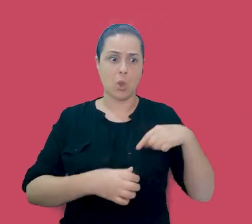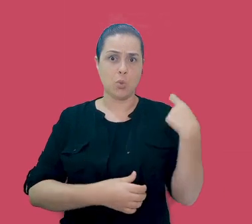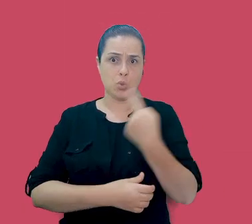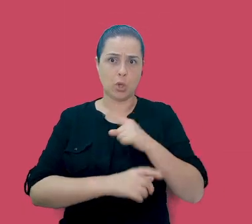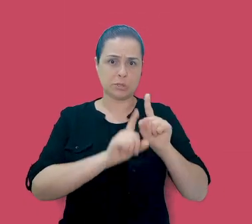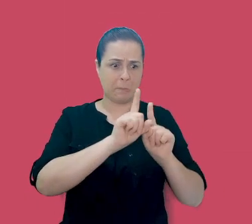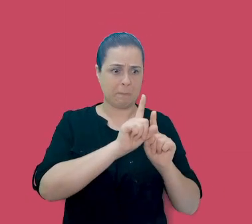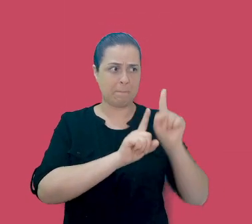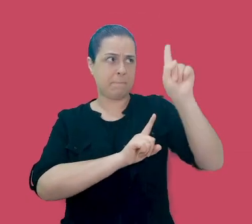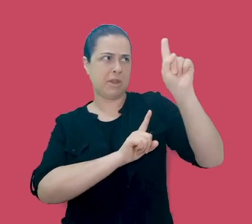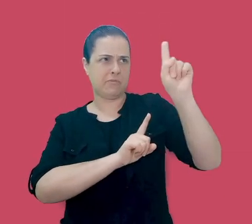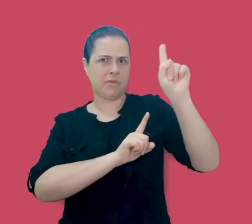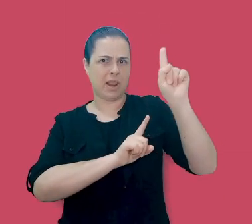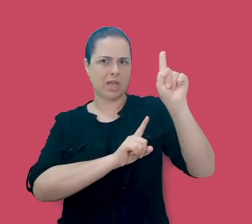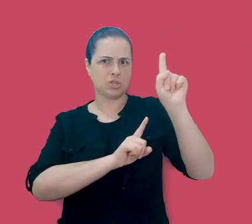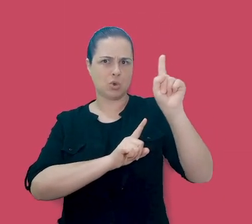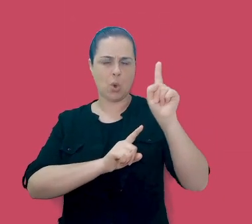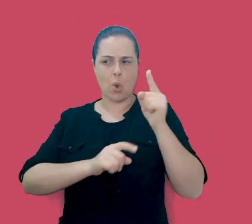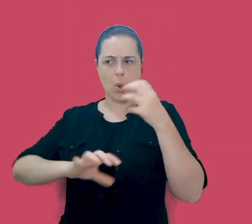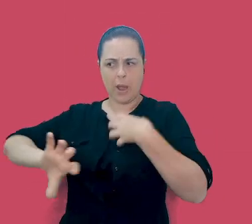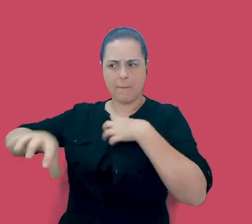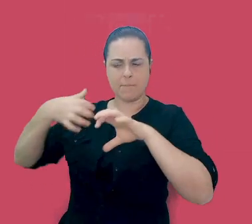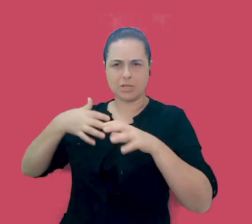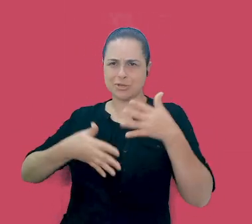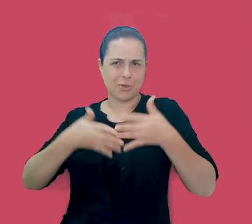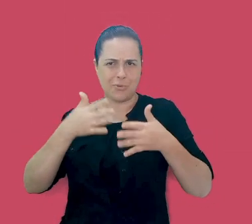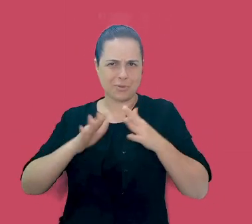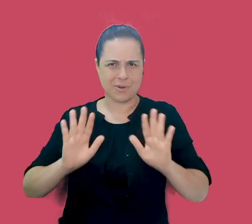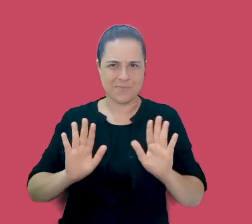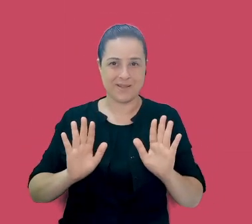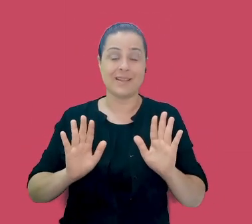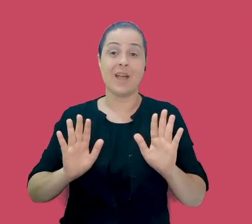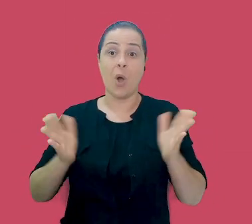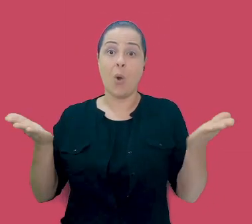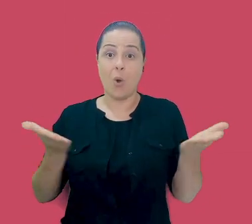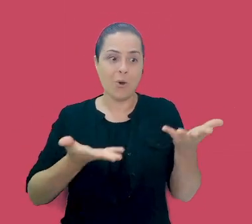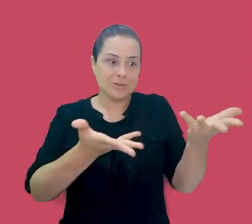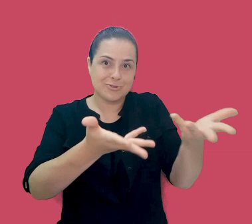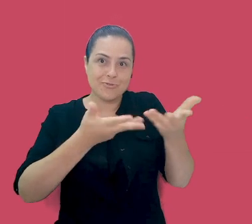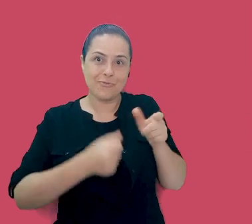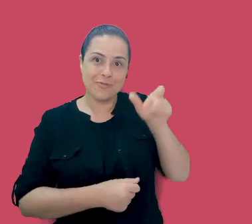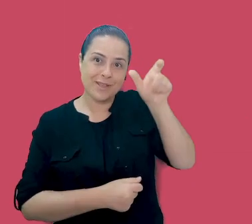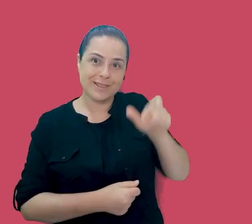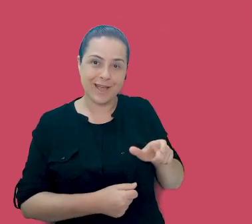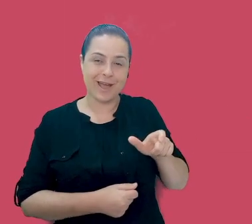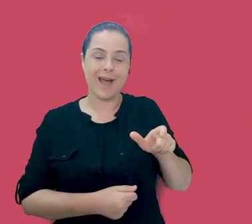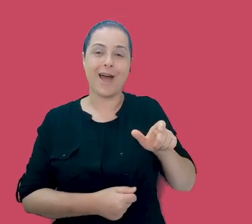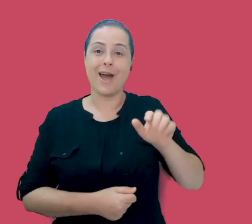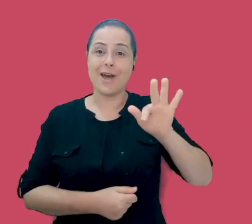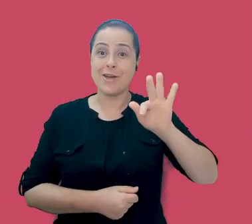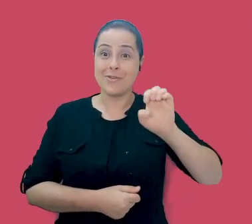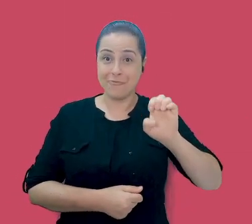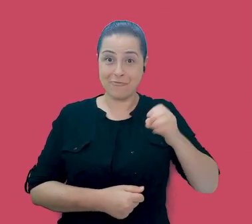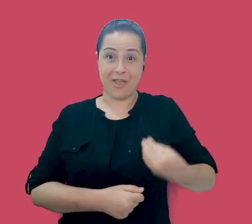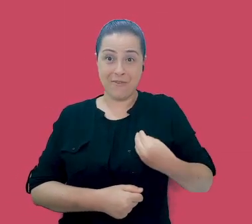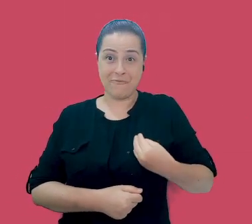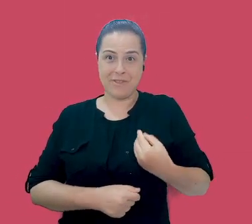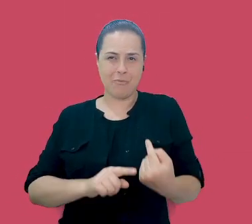atrapalha a empatia. E, como a Cá falou, hoje a gente recebe o Fer, que ele está em Carlotas desde o